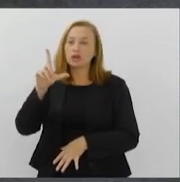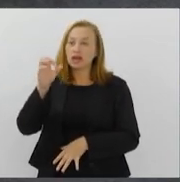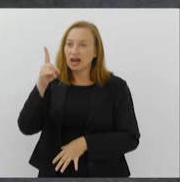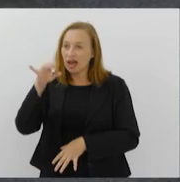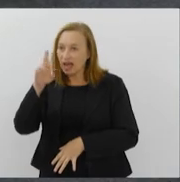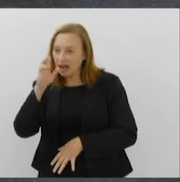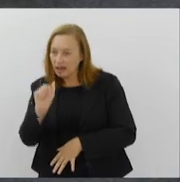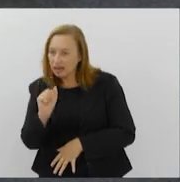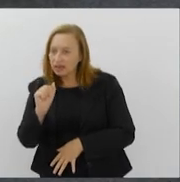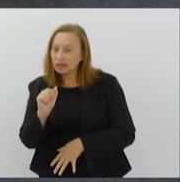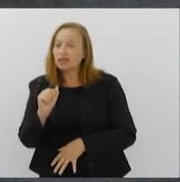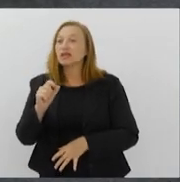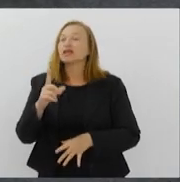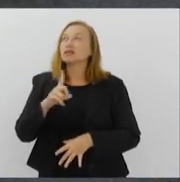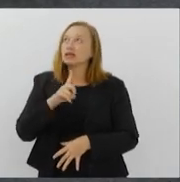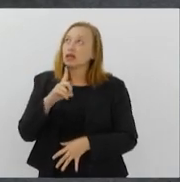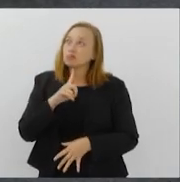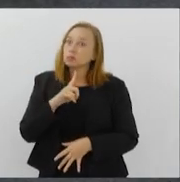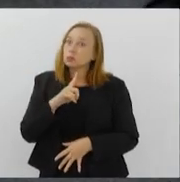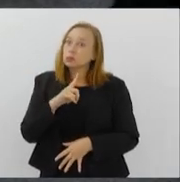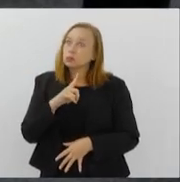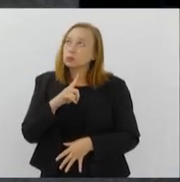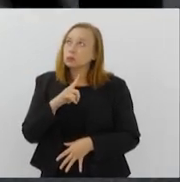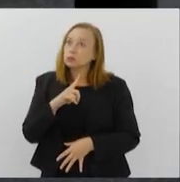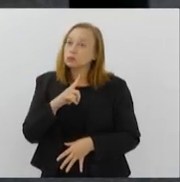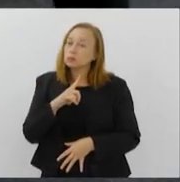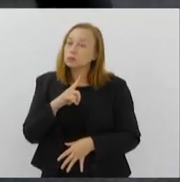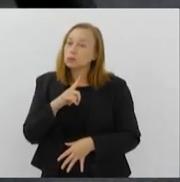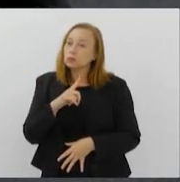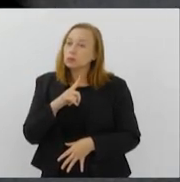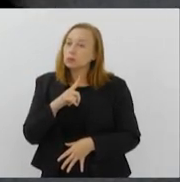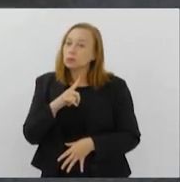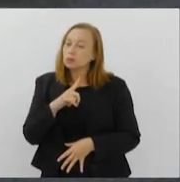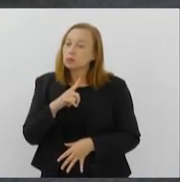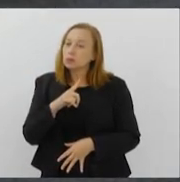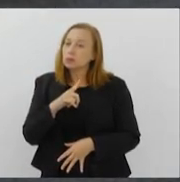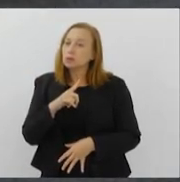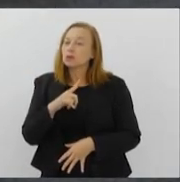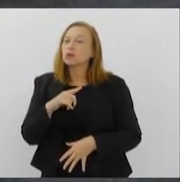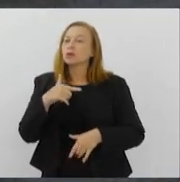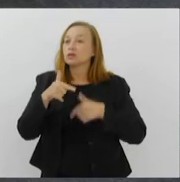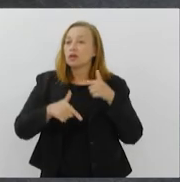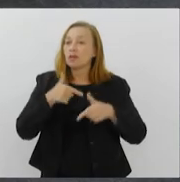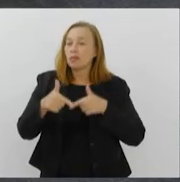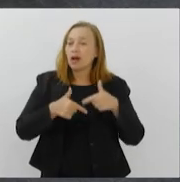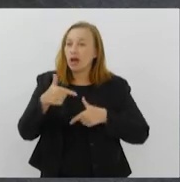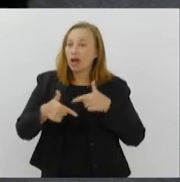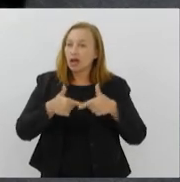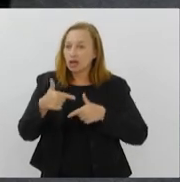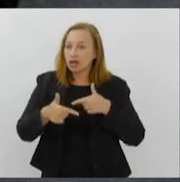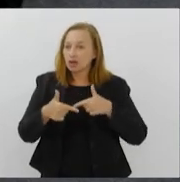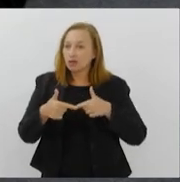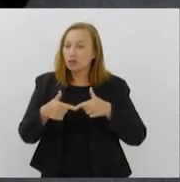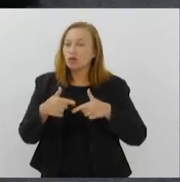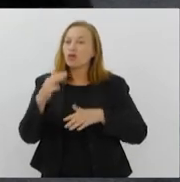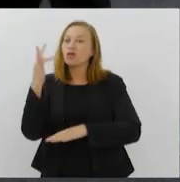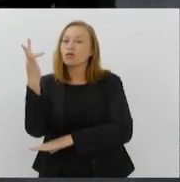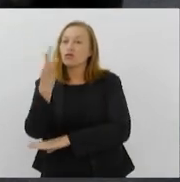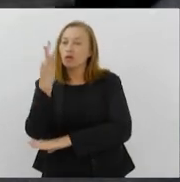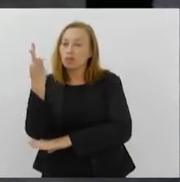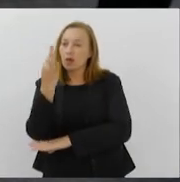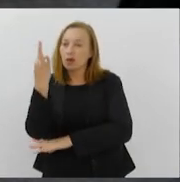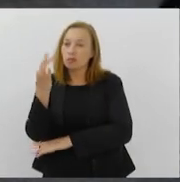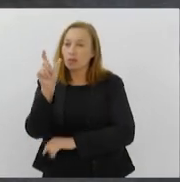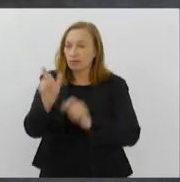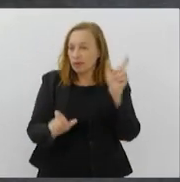nós temos a interdição do mercado de trabalho formal para pessoas negras, como no caso